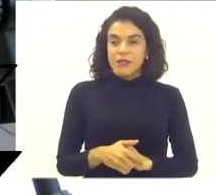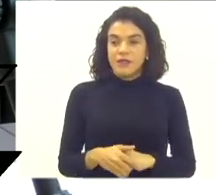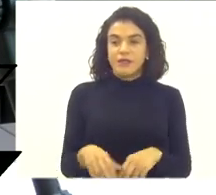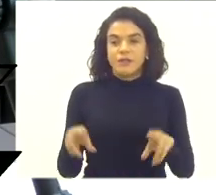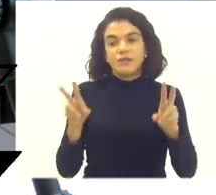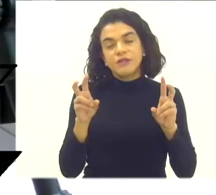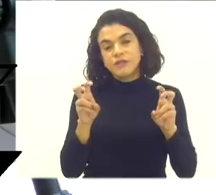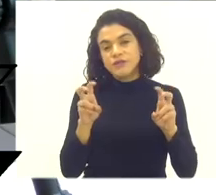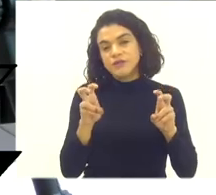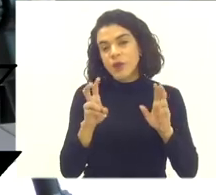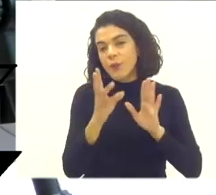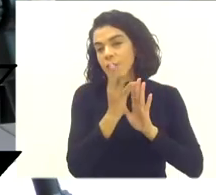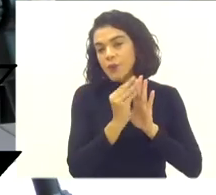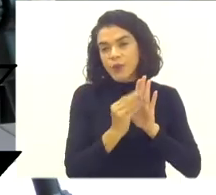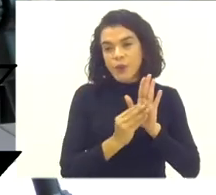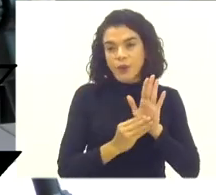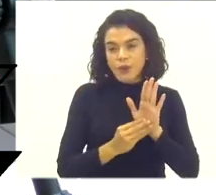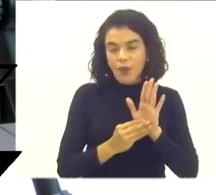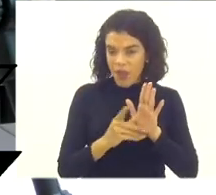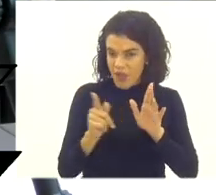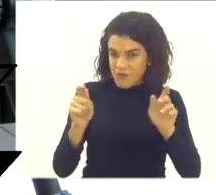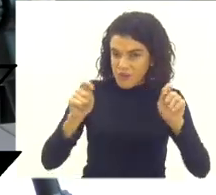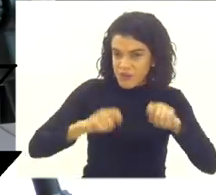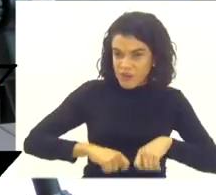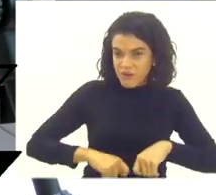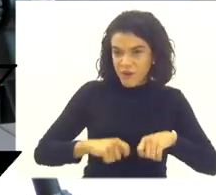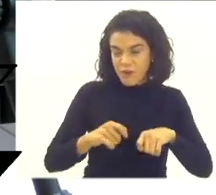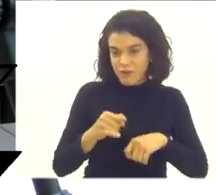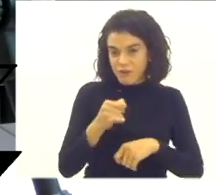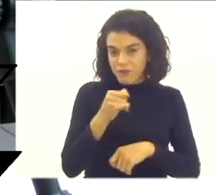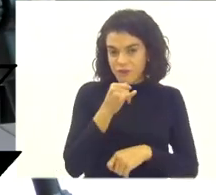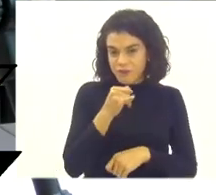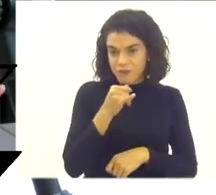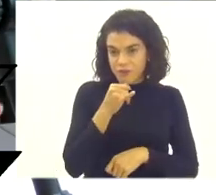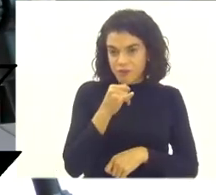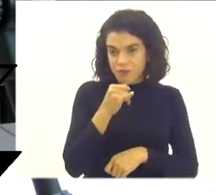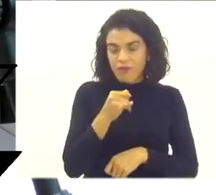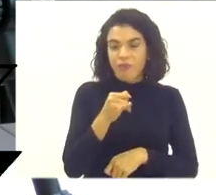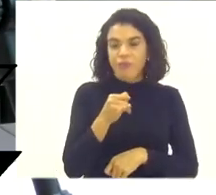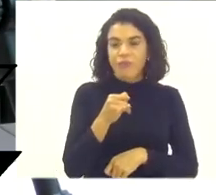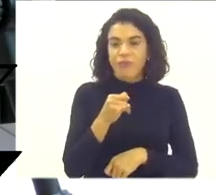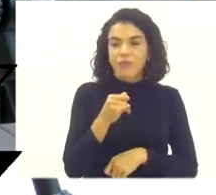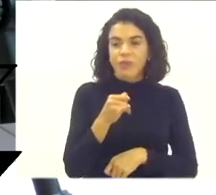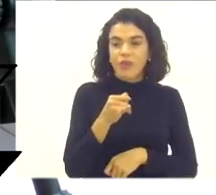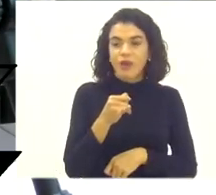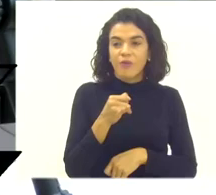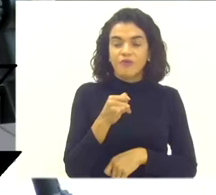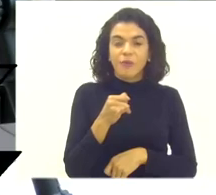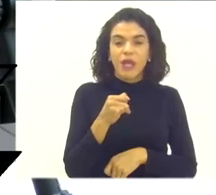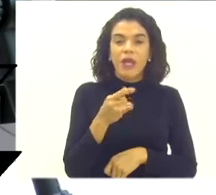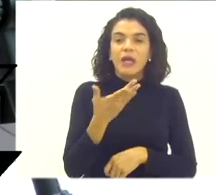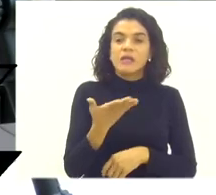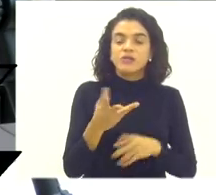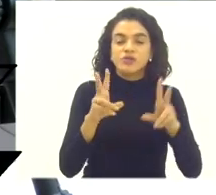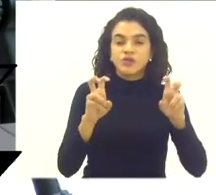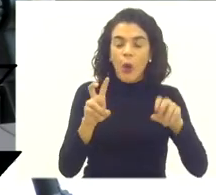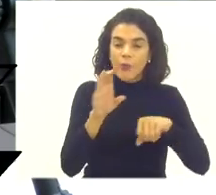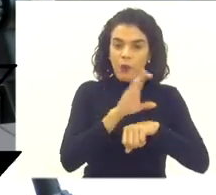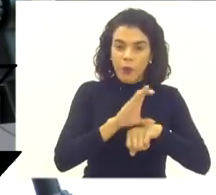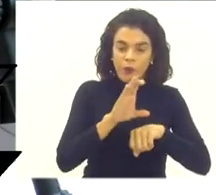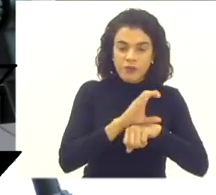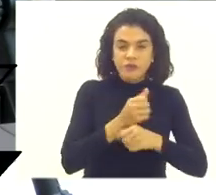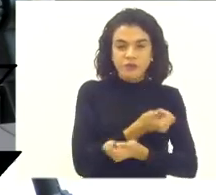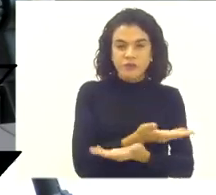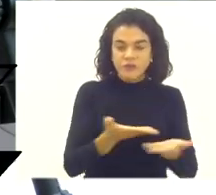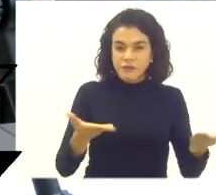o conteúdo é possível né na sua concepção a gente esses cuidados da capacitação que você